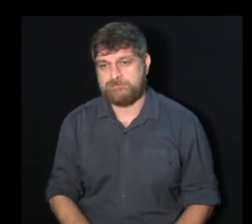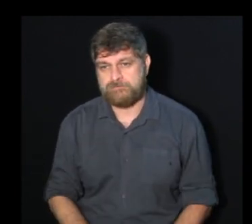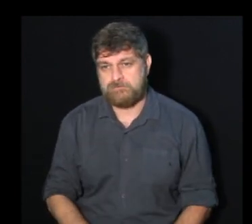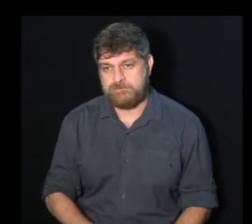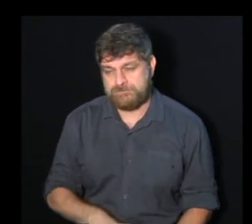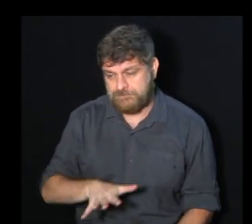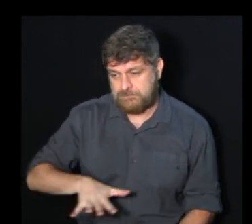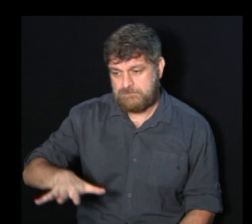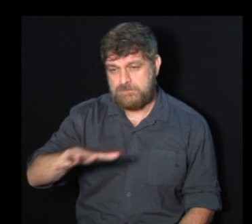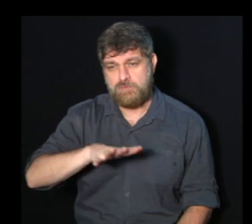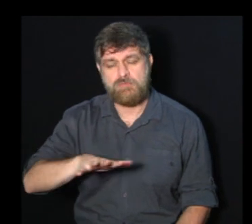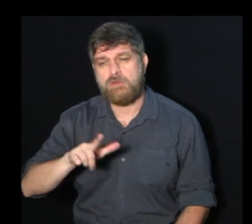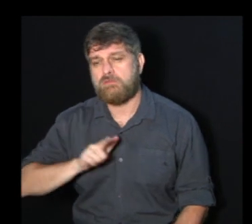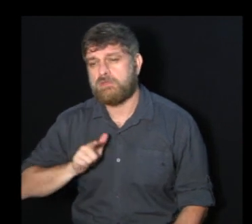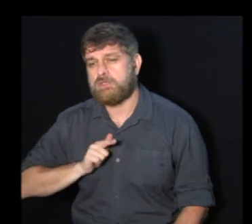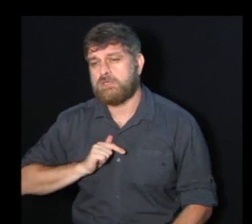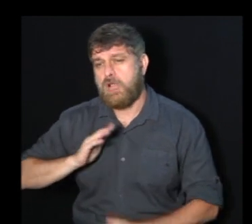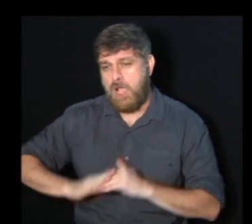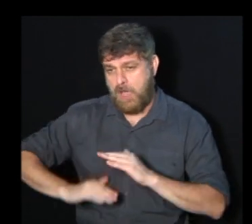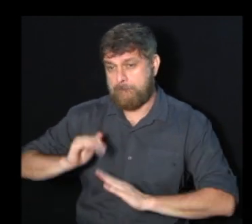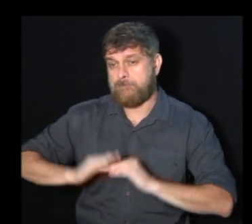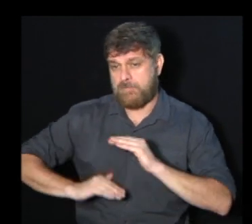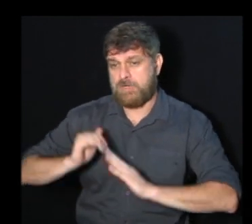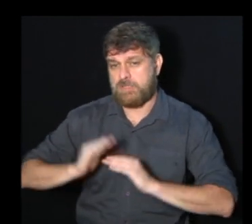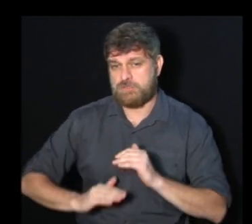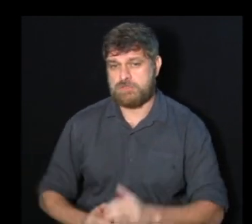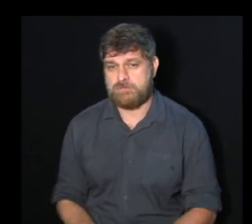dentro e colocando isso dentro da sua prática.